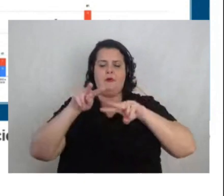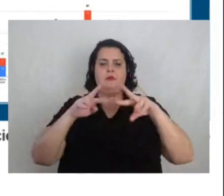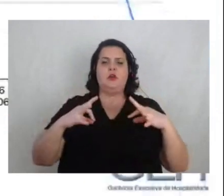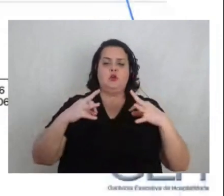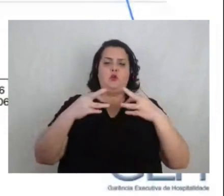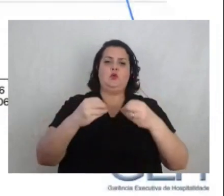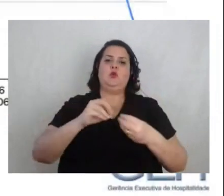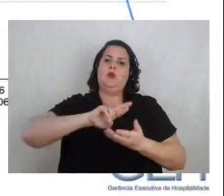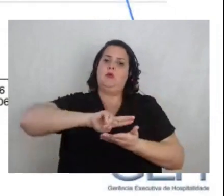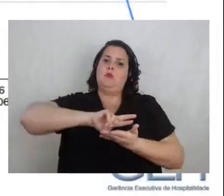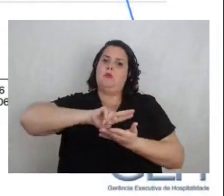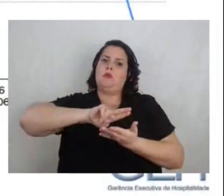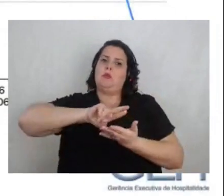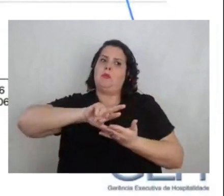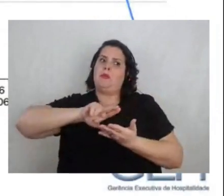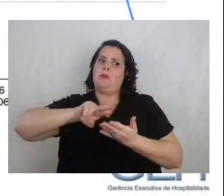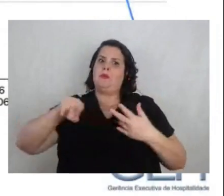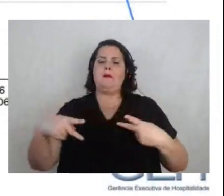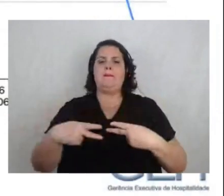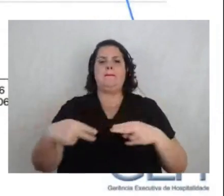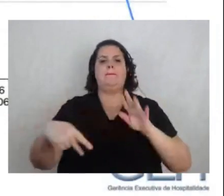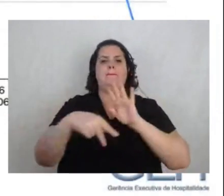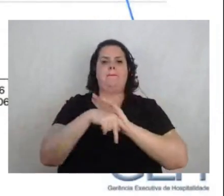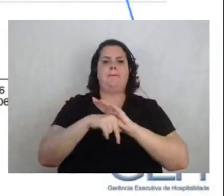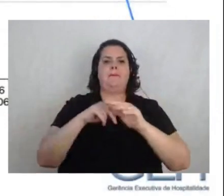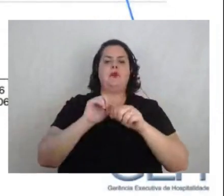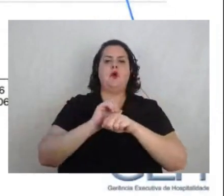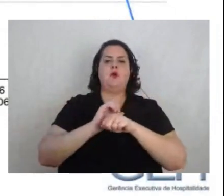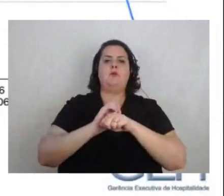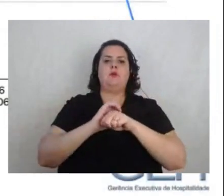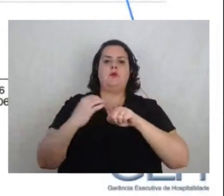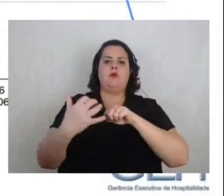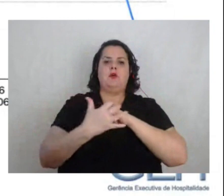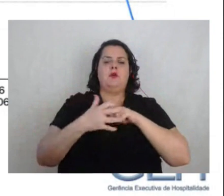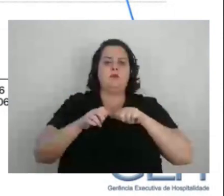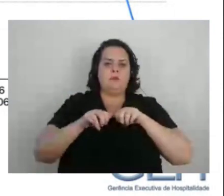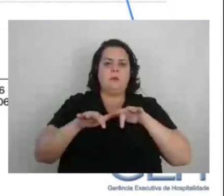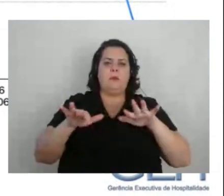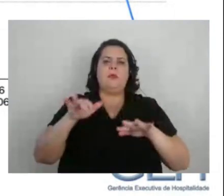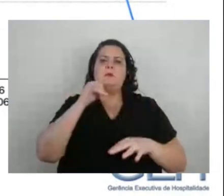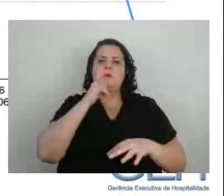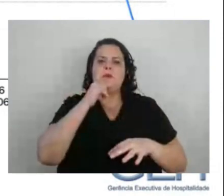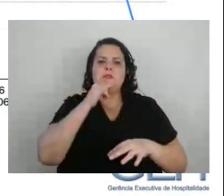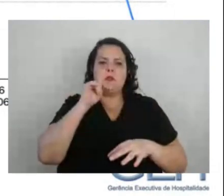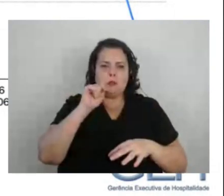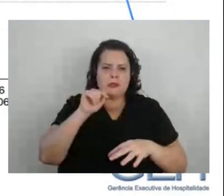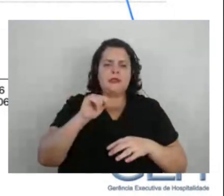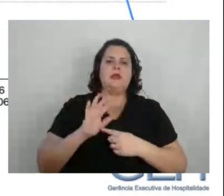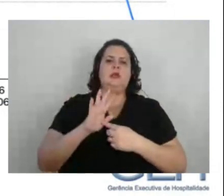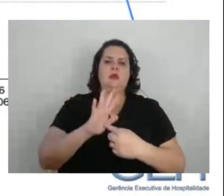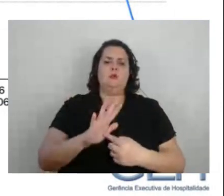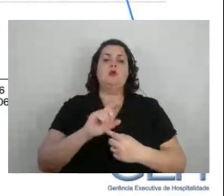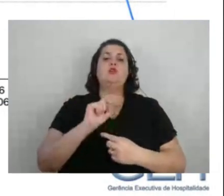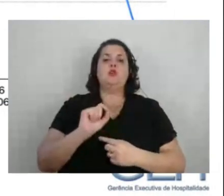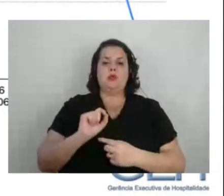aspectos da pandemia. Eu destaquei apenas alguns, por exemplo, este, que mostrou para nós